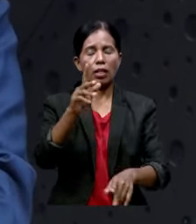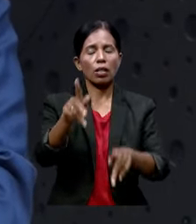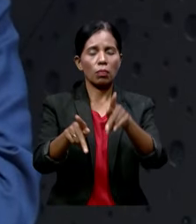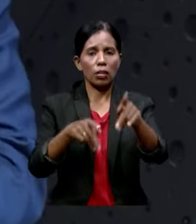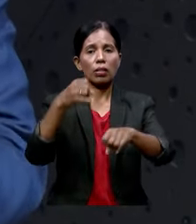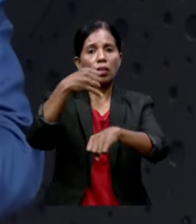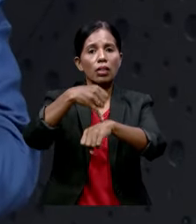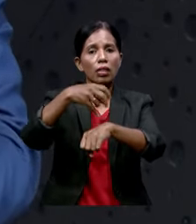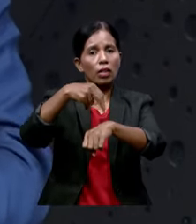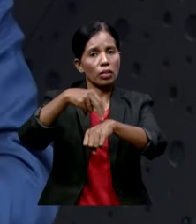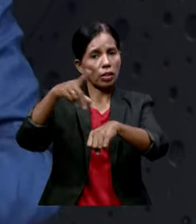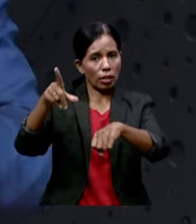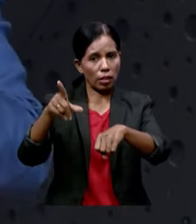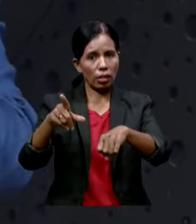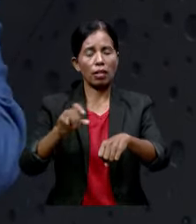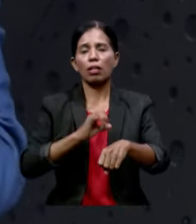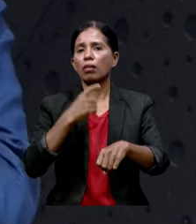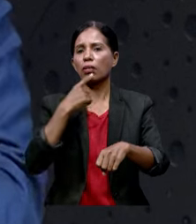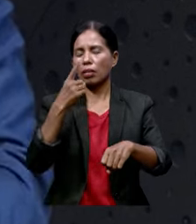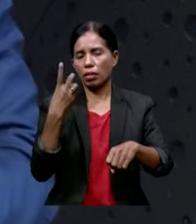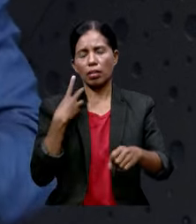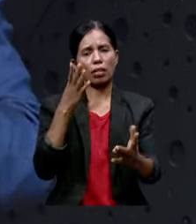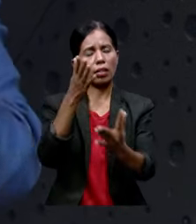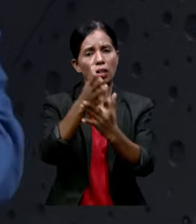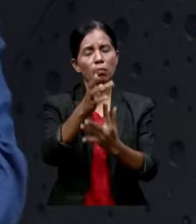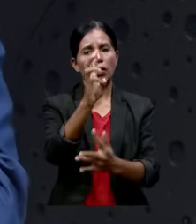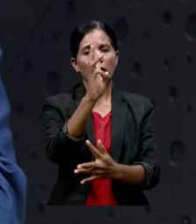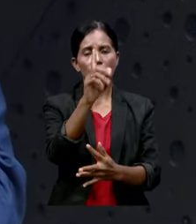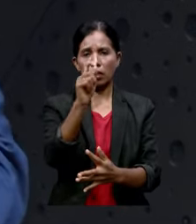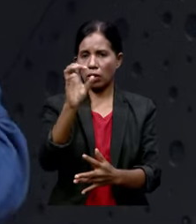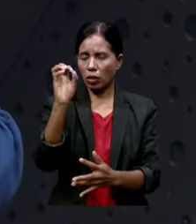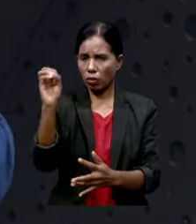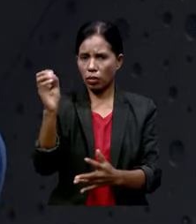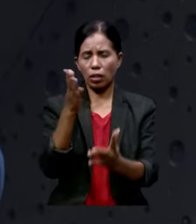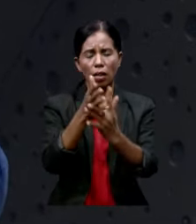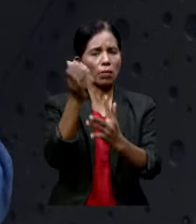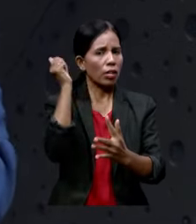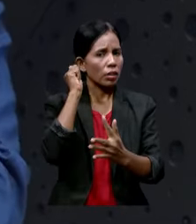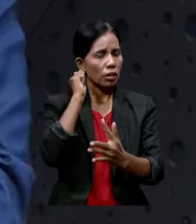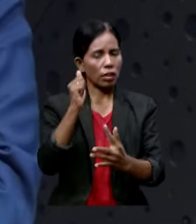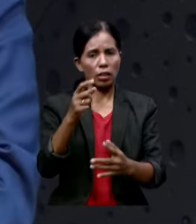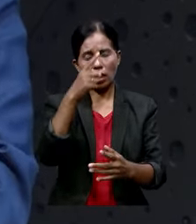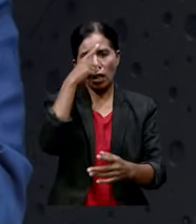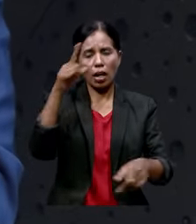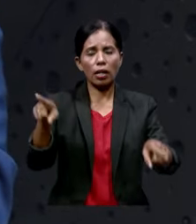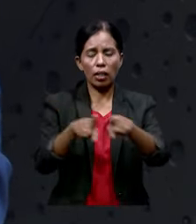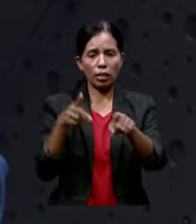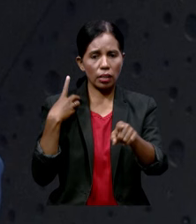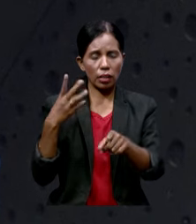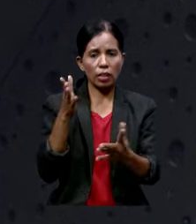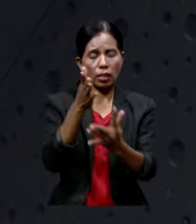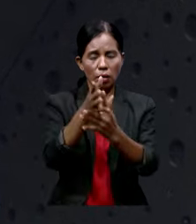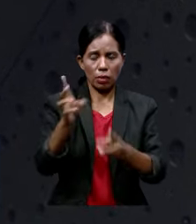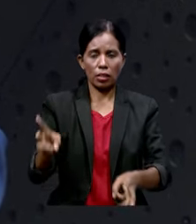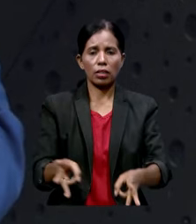ida. Hau diam bebe kona, ita tama iha WTO, tama iha ASEAN, hanessa tama iha autostrada ida. Nebe